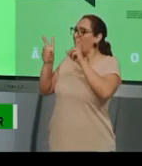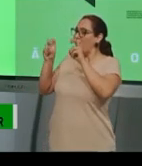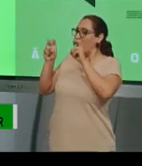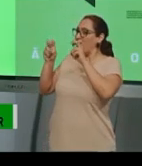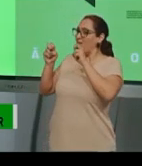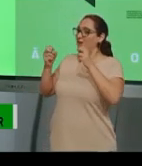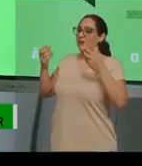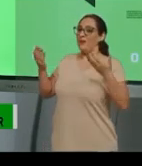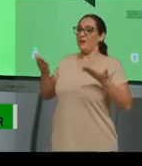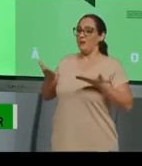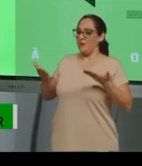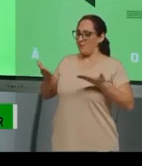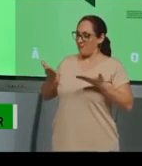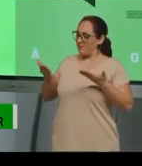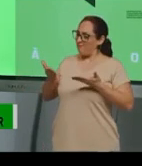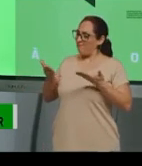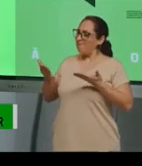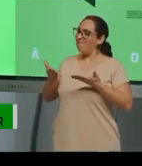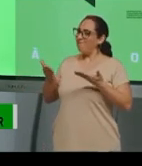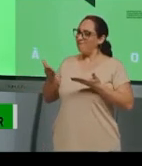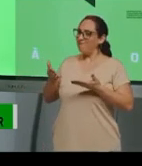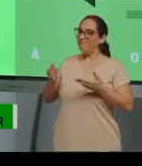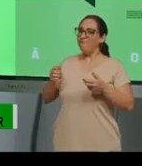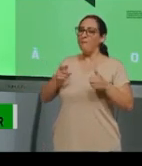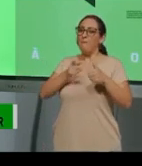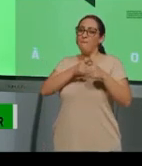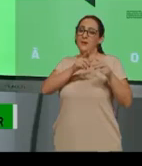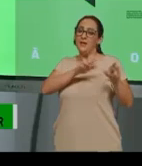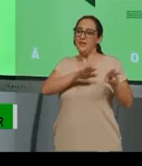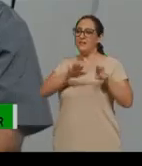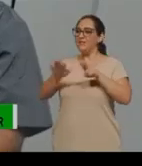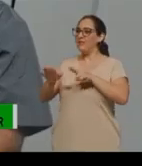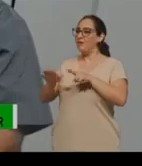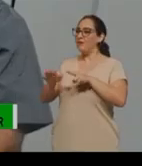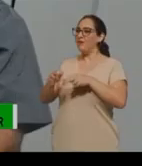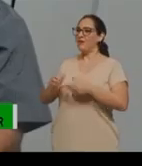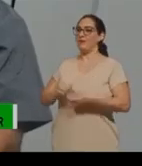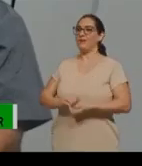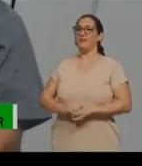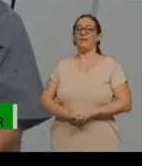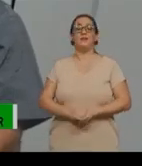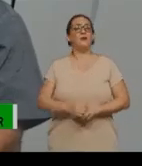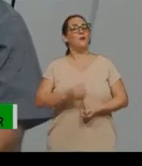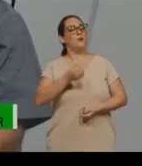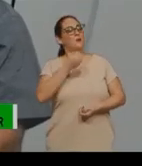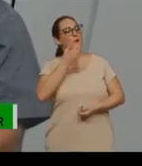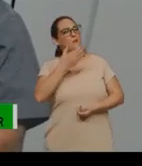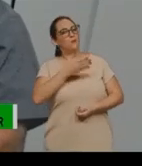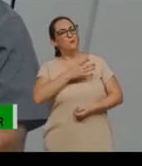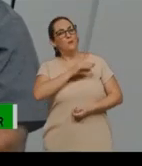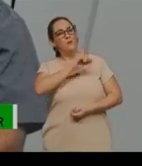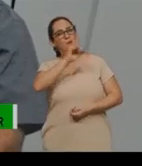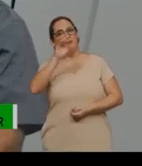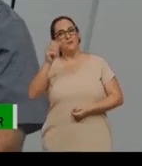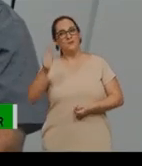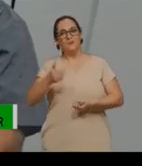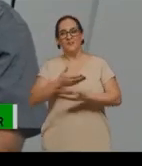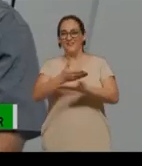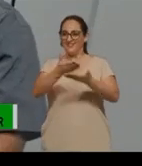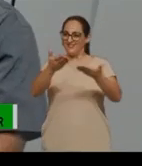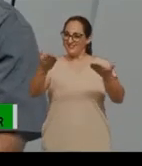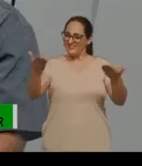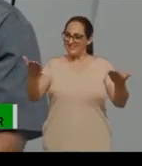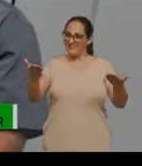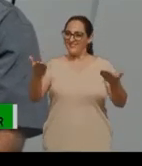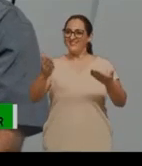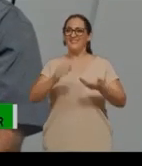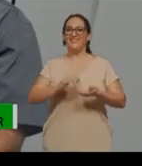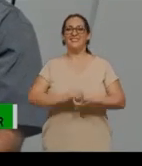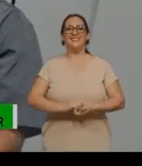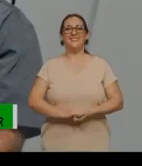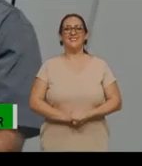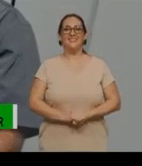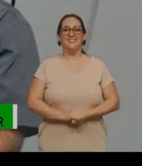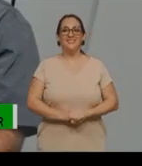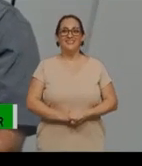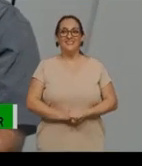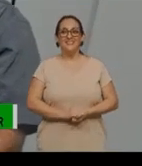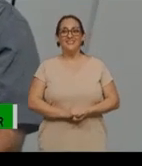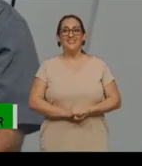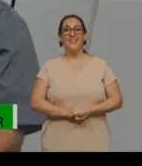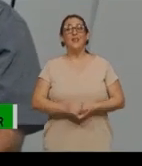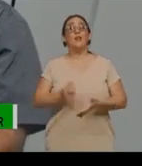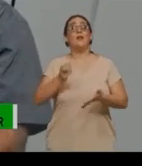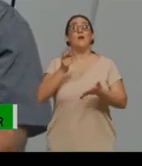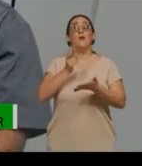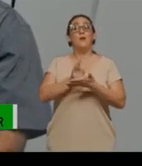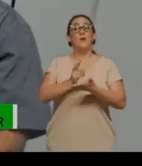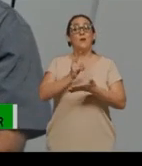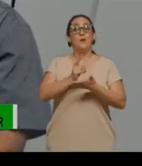das suas aulas nessa primeira semana do ciclo 5. Tá, jóia. Bom dia, Silvana, Bom Márcia, dia. Mariana, bom dia para todos. A gente está continuando